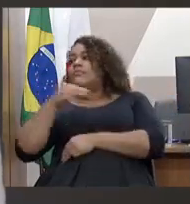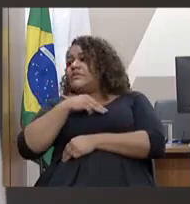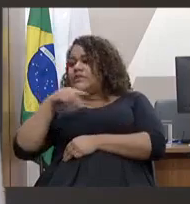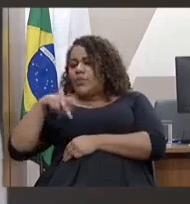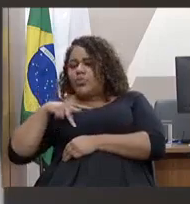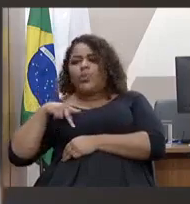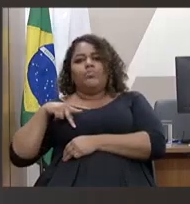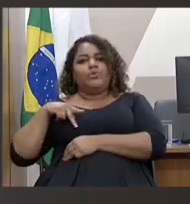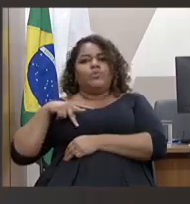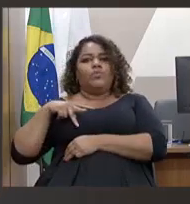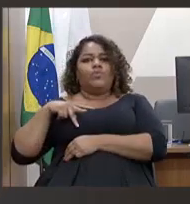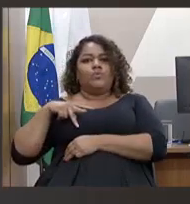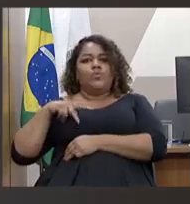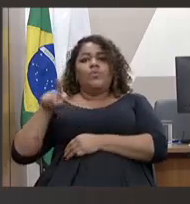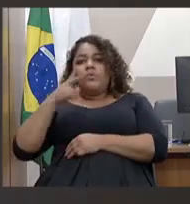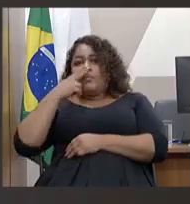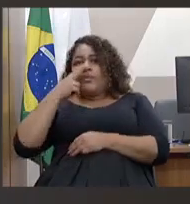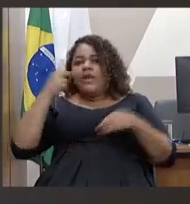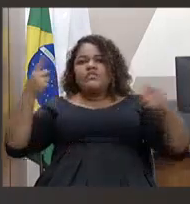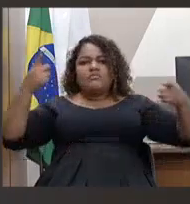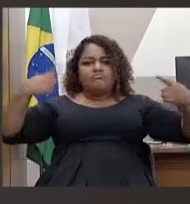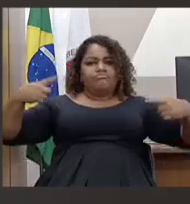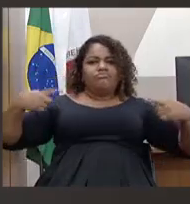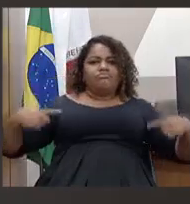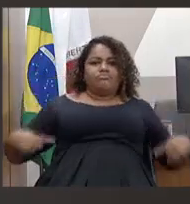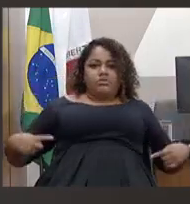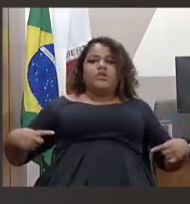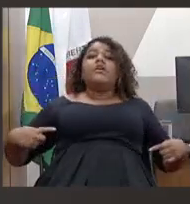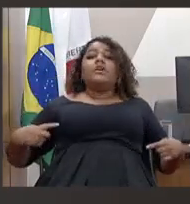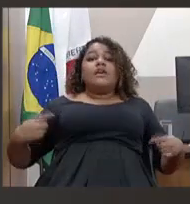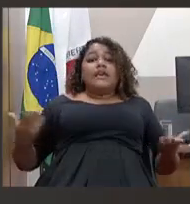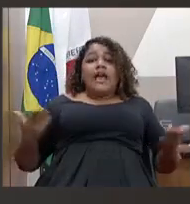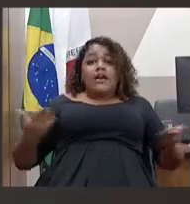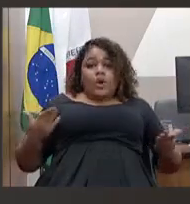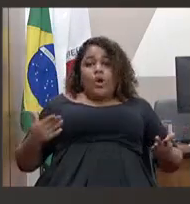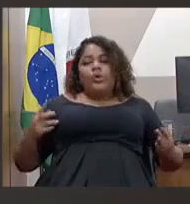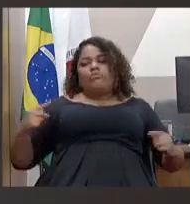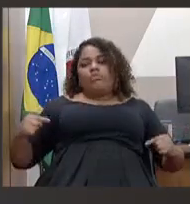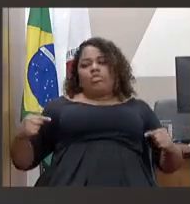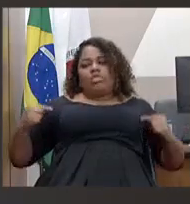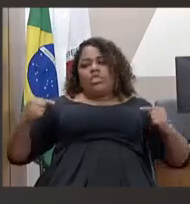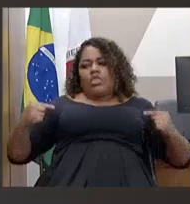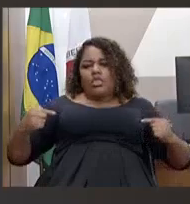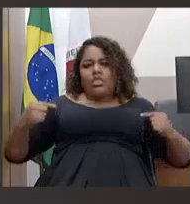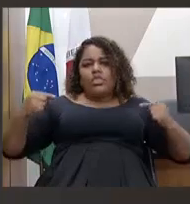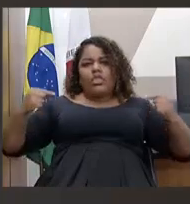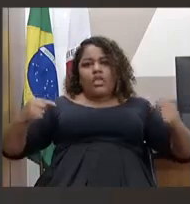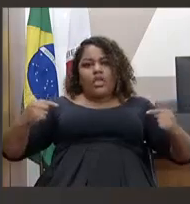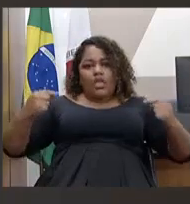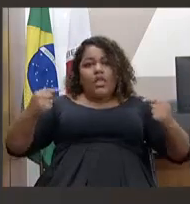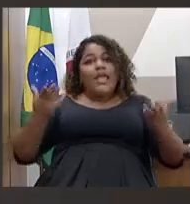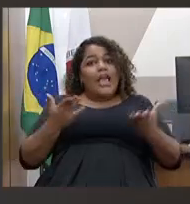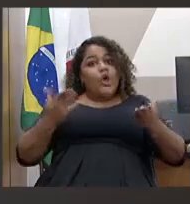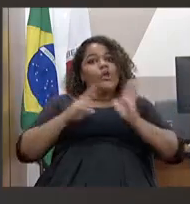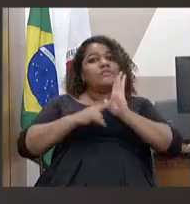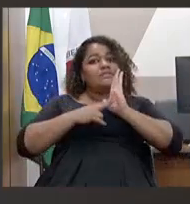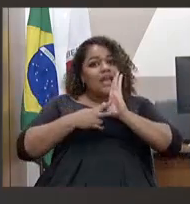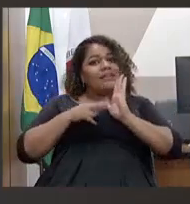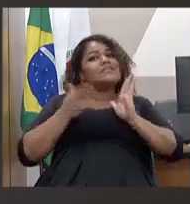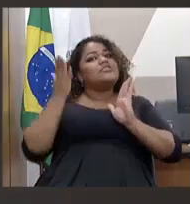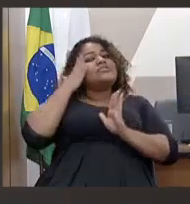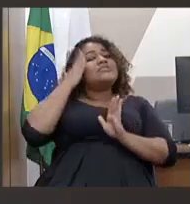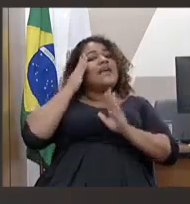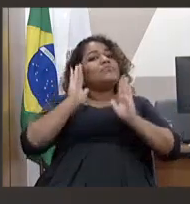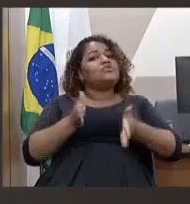hoje eu espero que a classe trabalhador e o Sindicalista entende que não é o Lula sozinho lá que vai lutar por nós não porque se nós